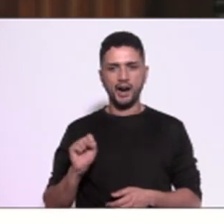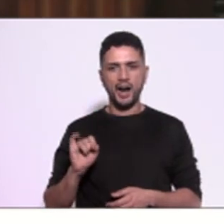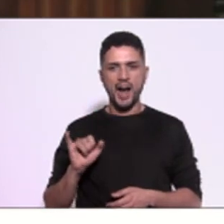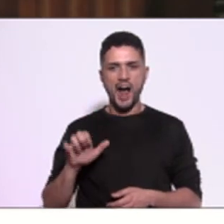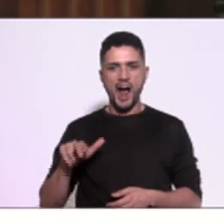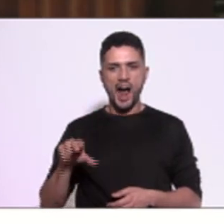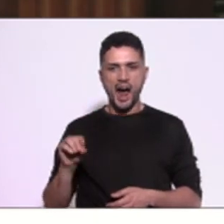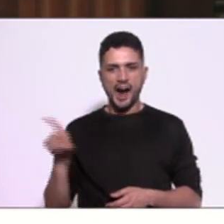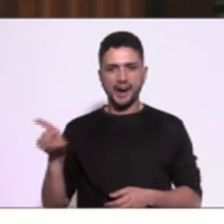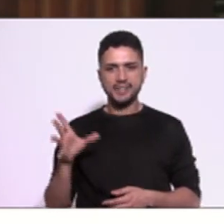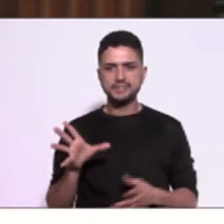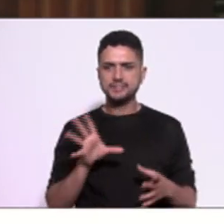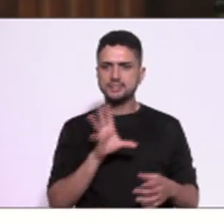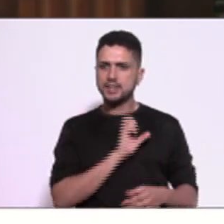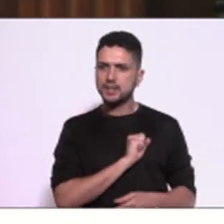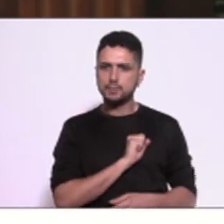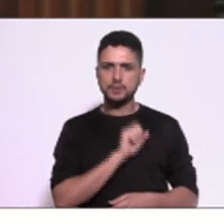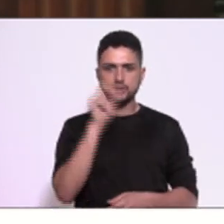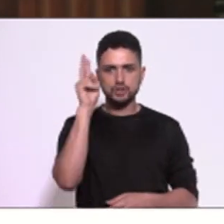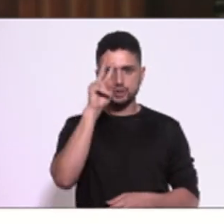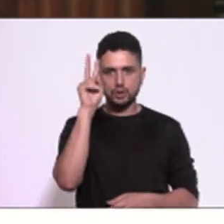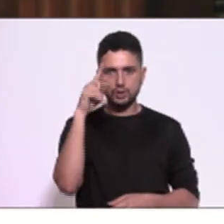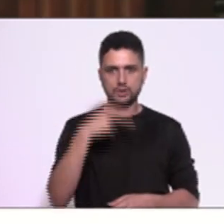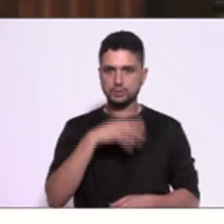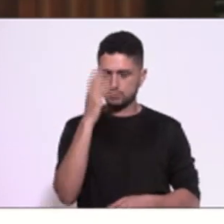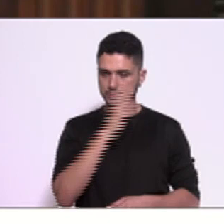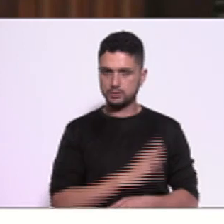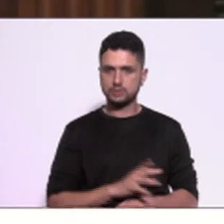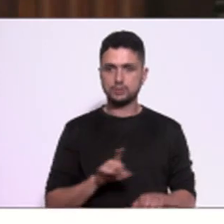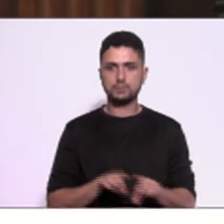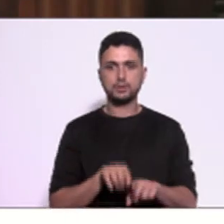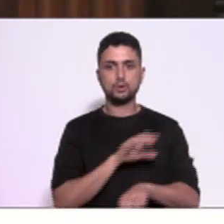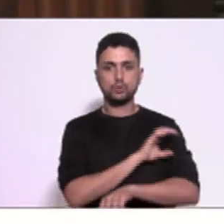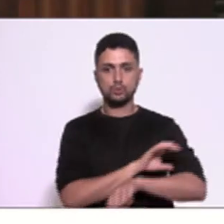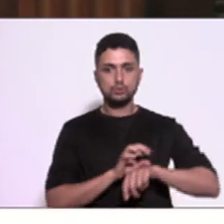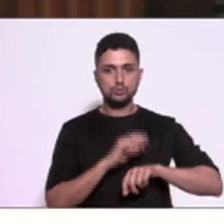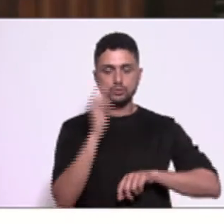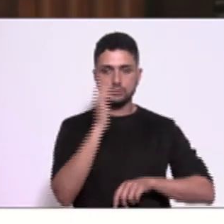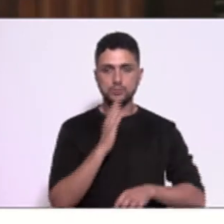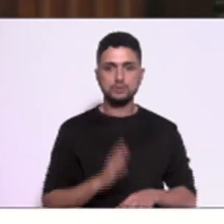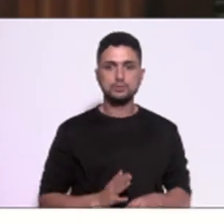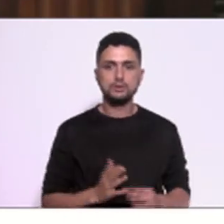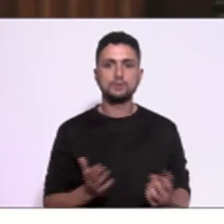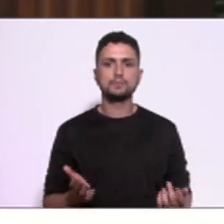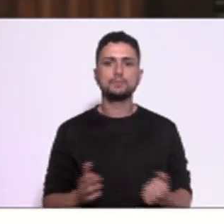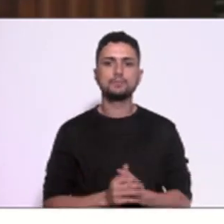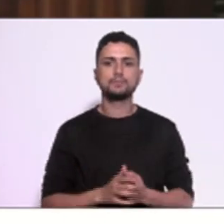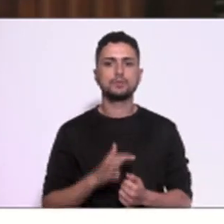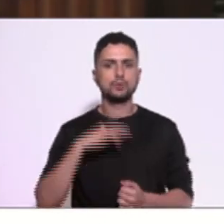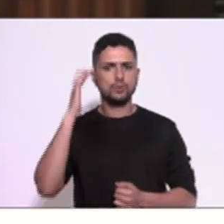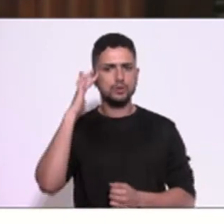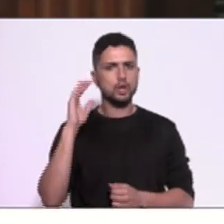pela memória histórica desse país, pela cultura brasileira, e eu acho